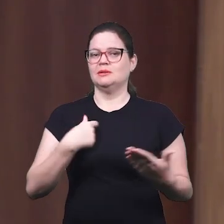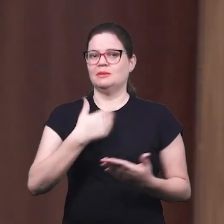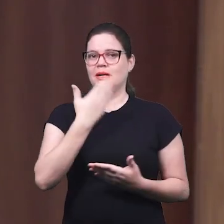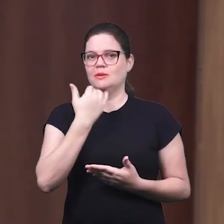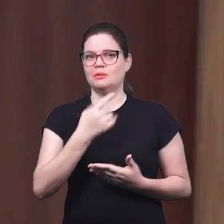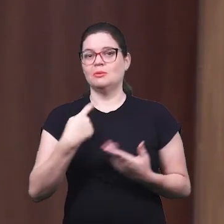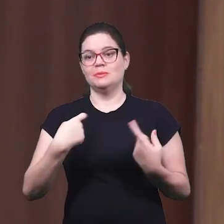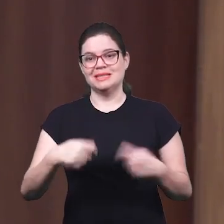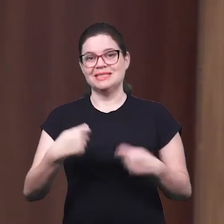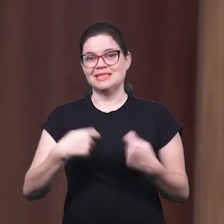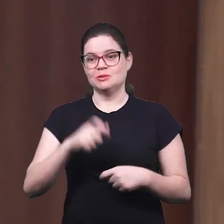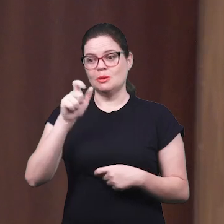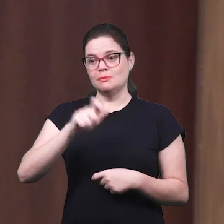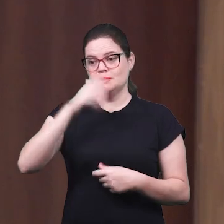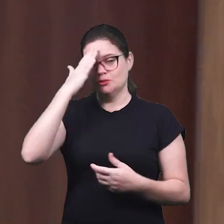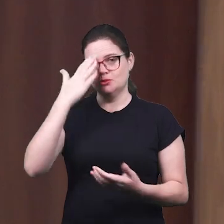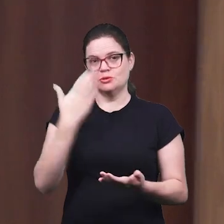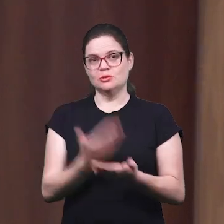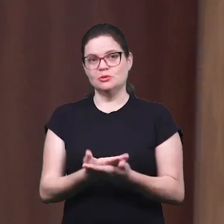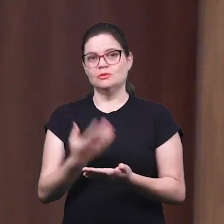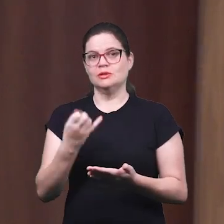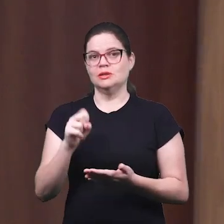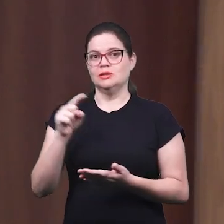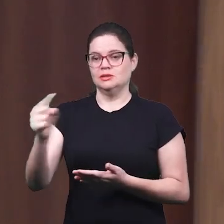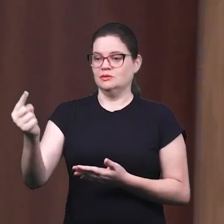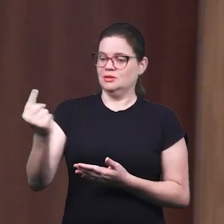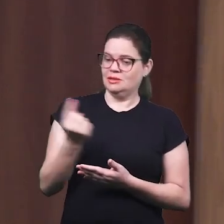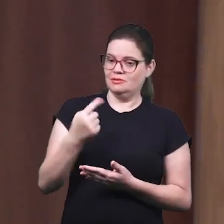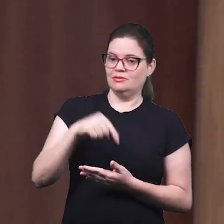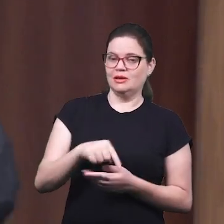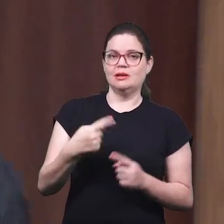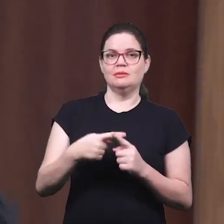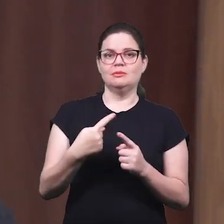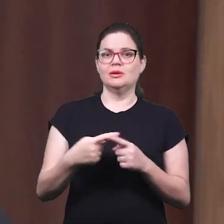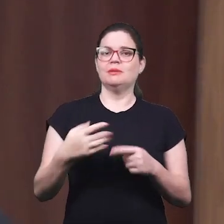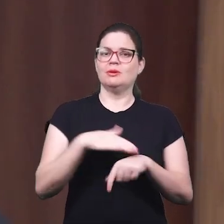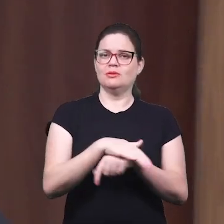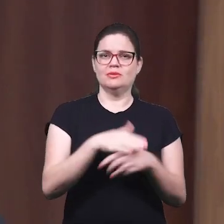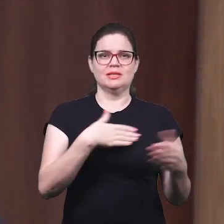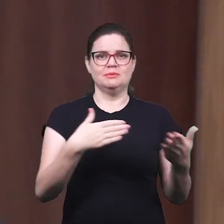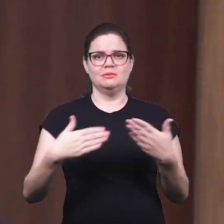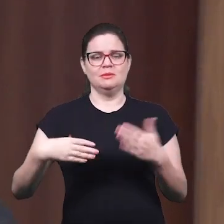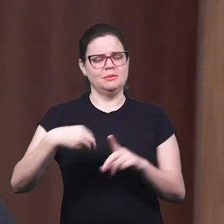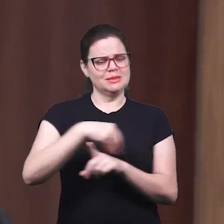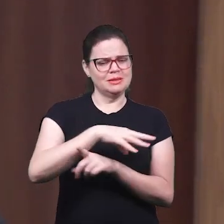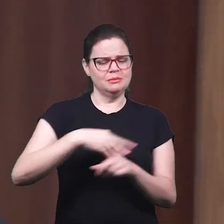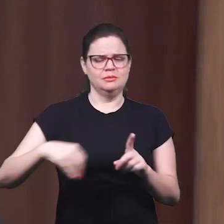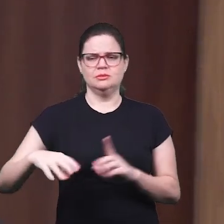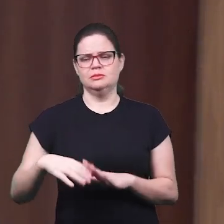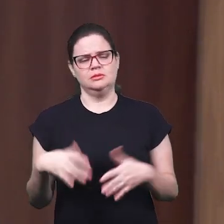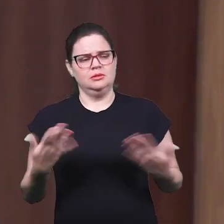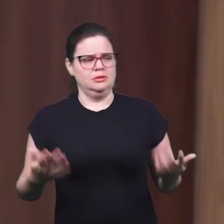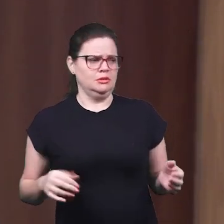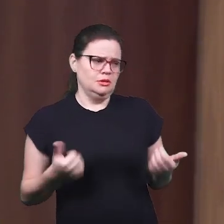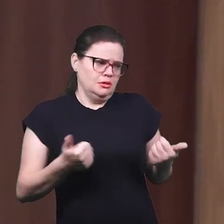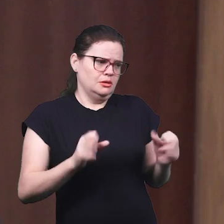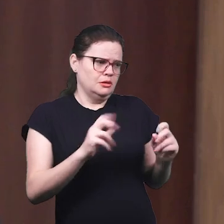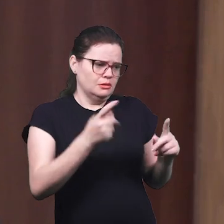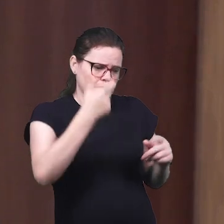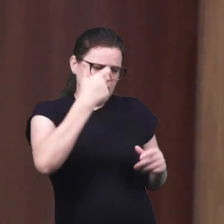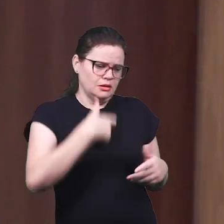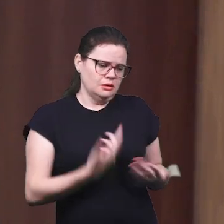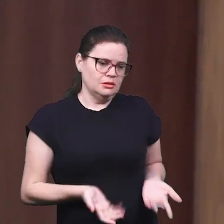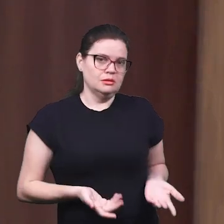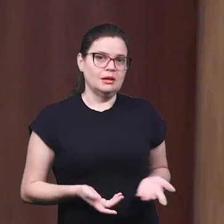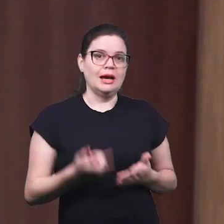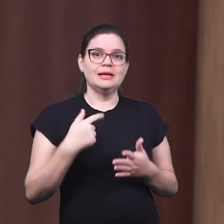de uma pessoa, e você é uma pessoa indicada para isso, que você é muito comunicativa, para. Eu digo, tá, tudo bem, estou aqui.